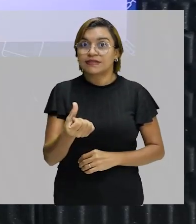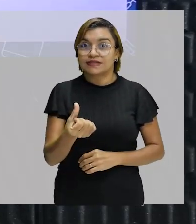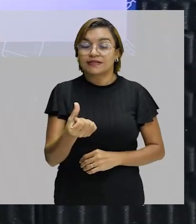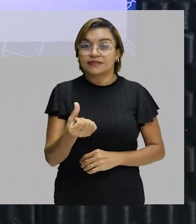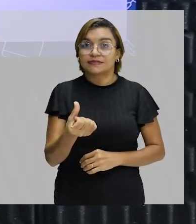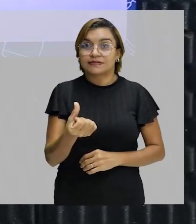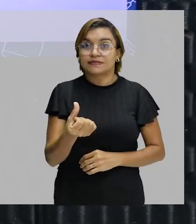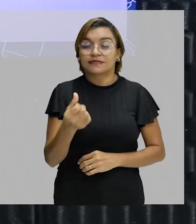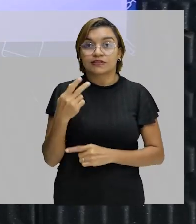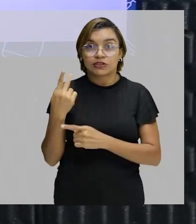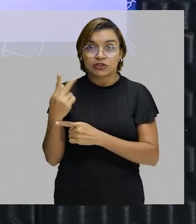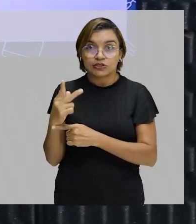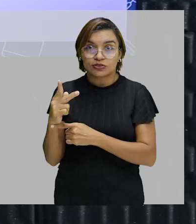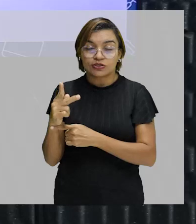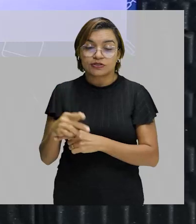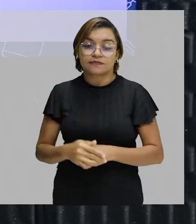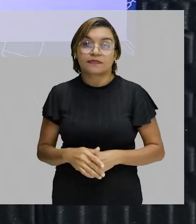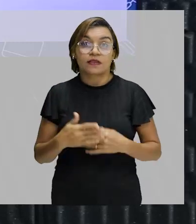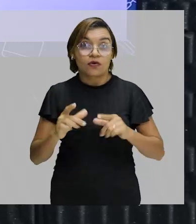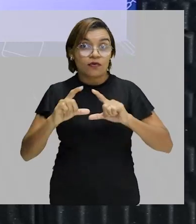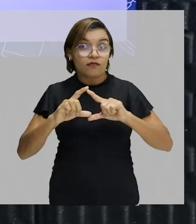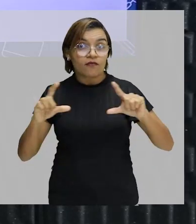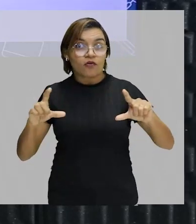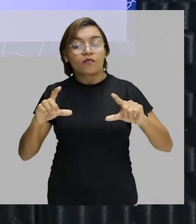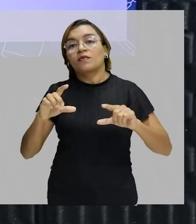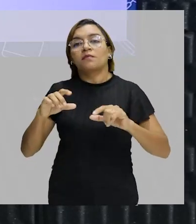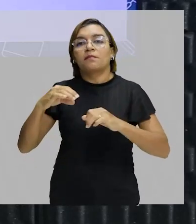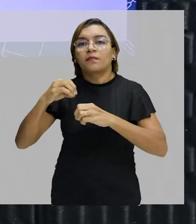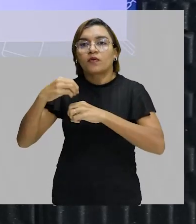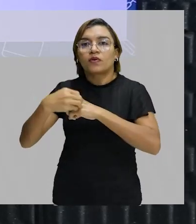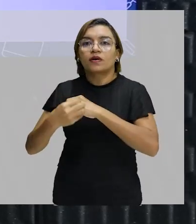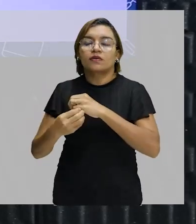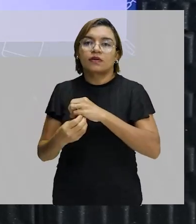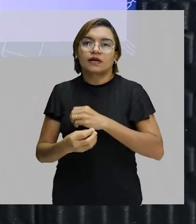6 hidrogênios. Então, a fórmula molecular